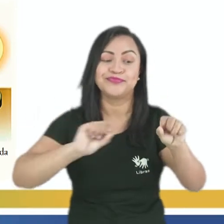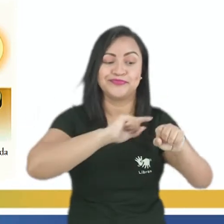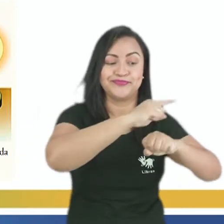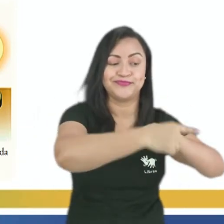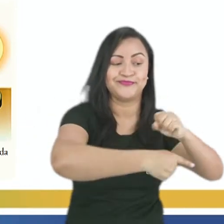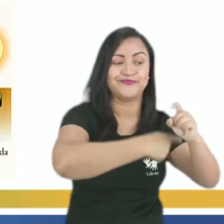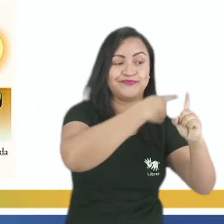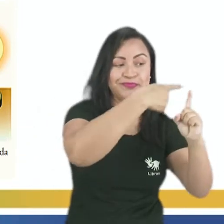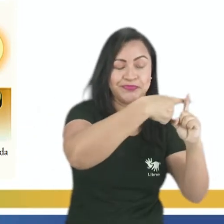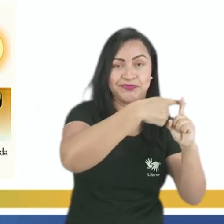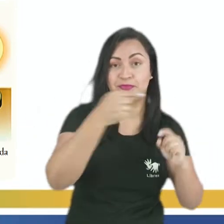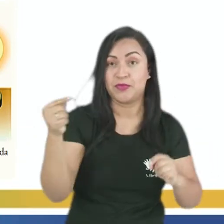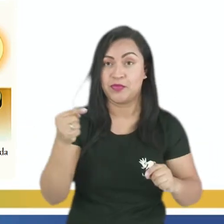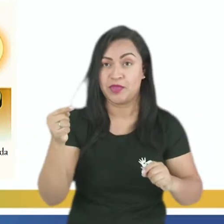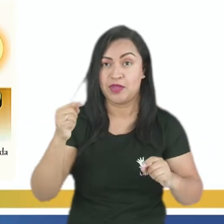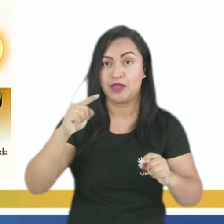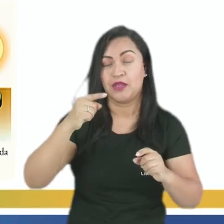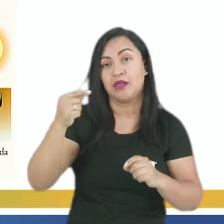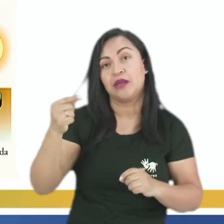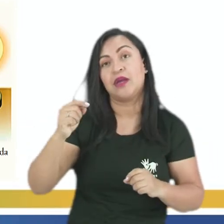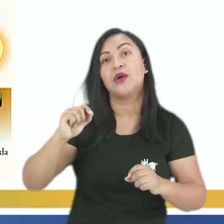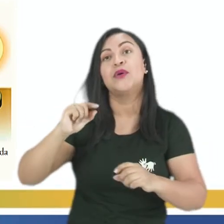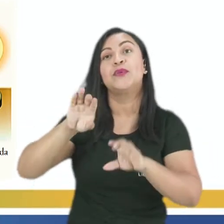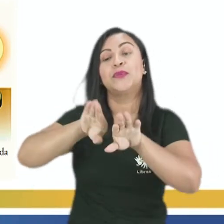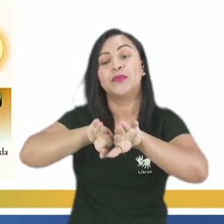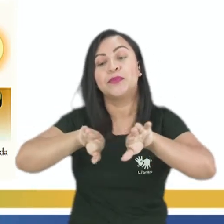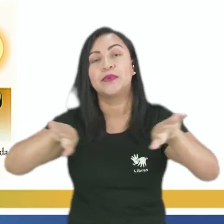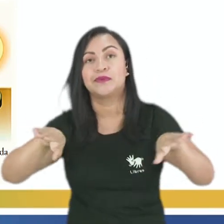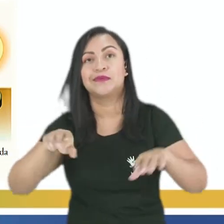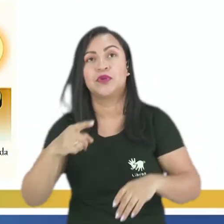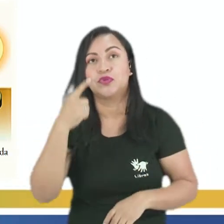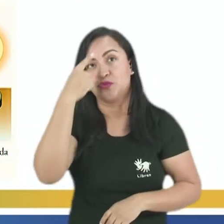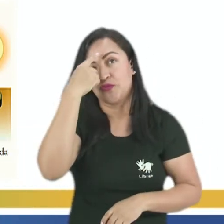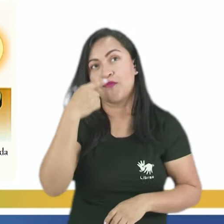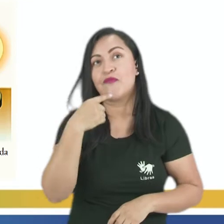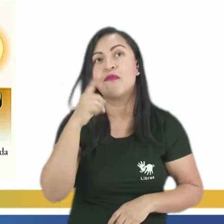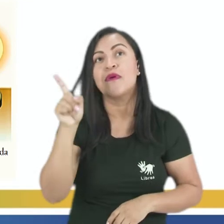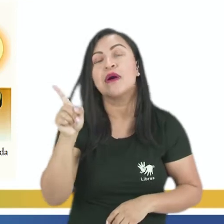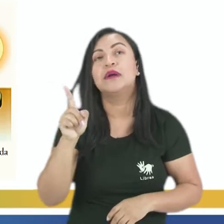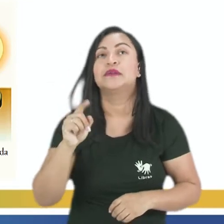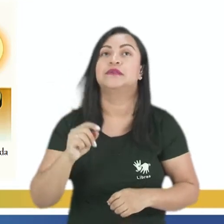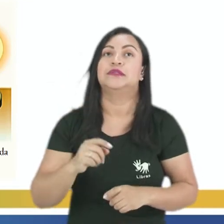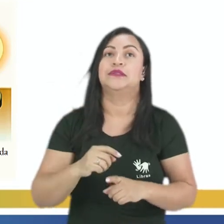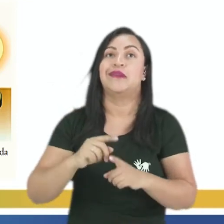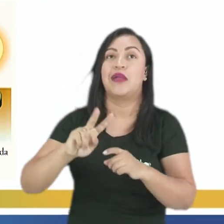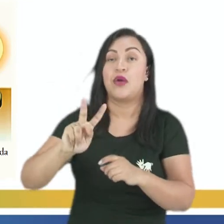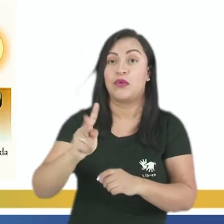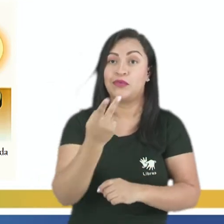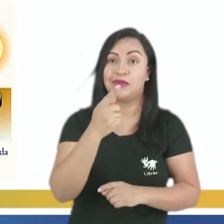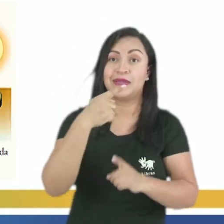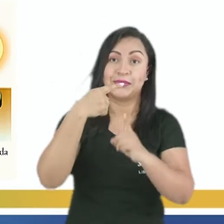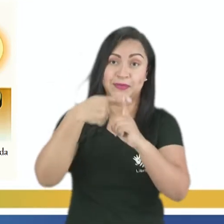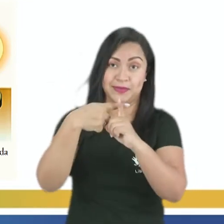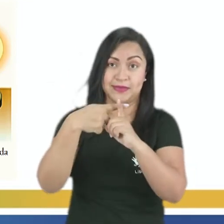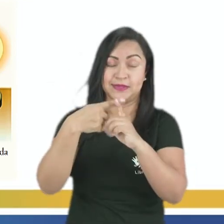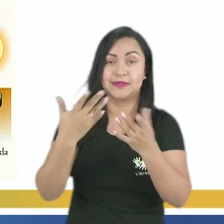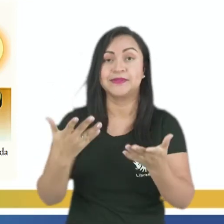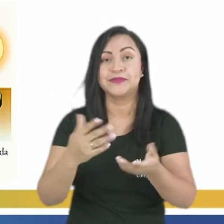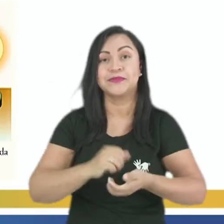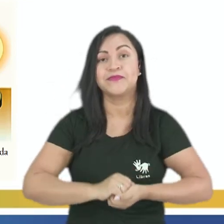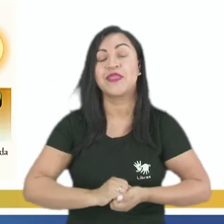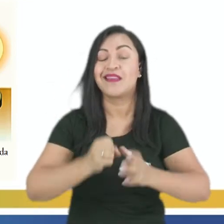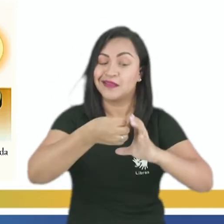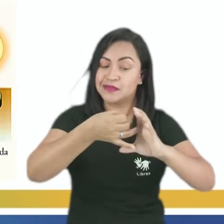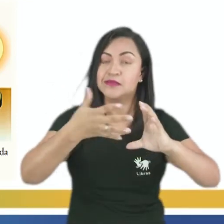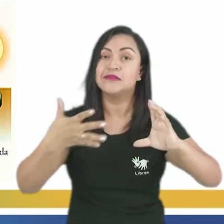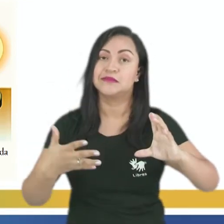observar o cátion, ele é formado pelo H+, um hidrogênio com uma carga elétrica positiva. Essa é a